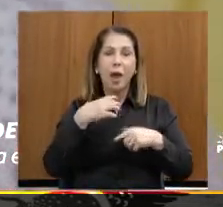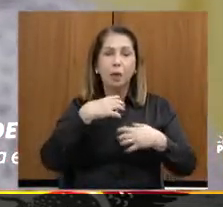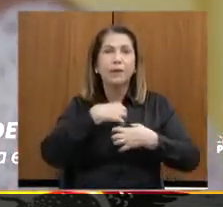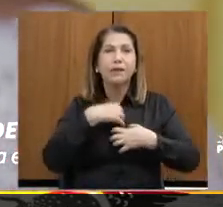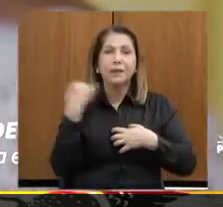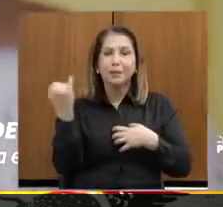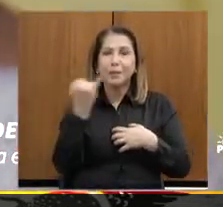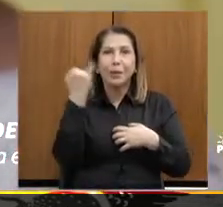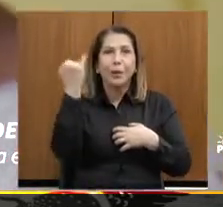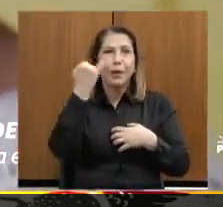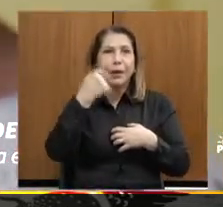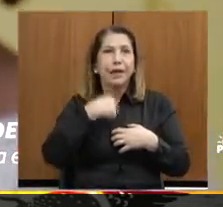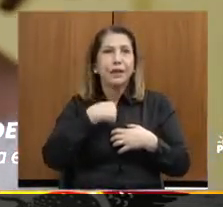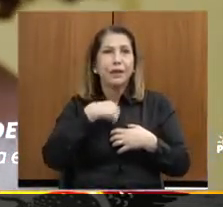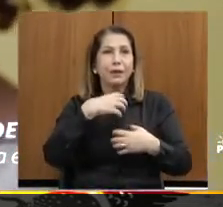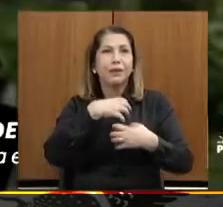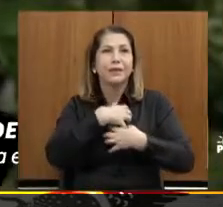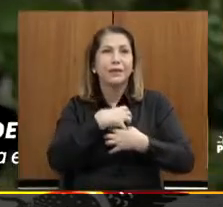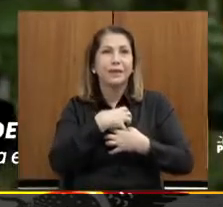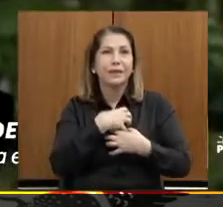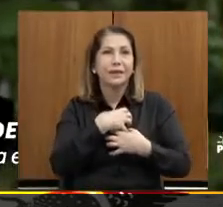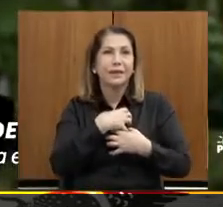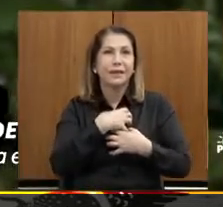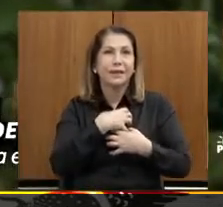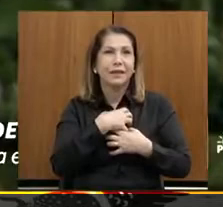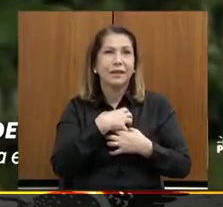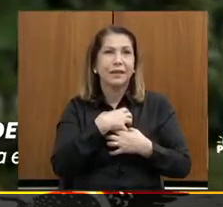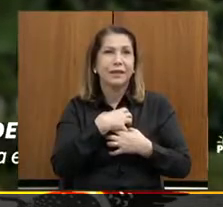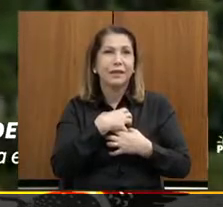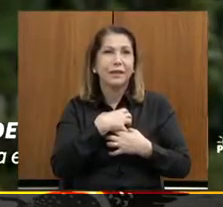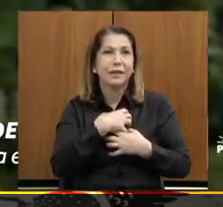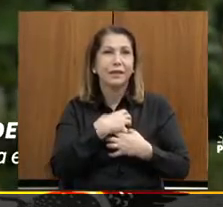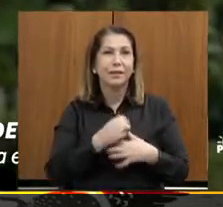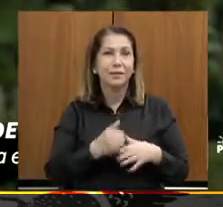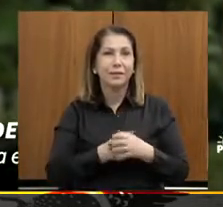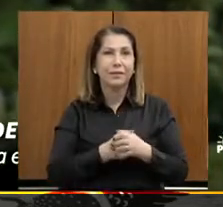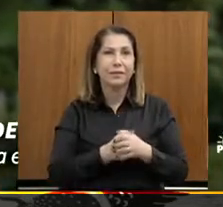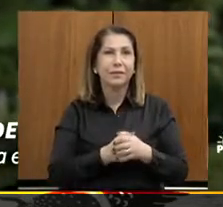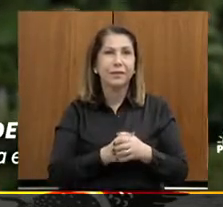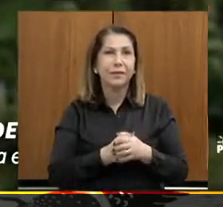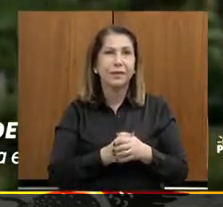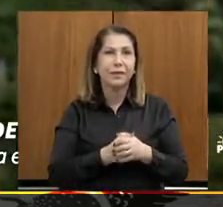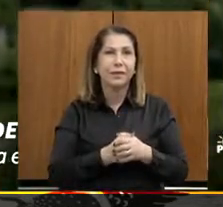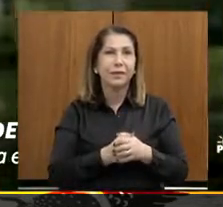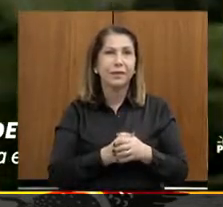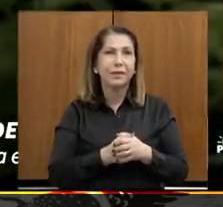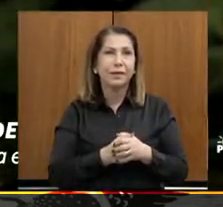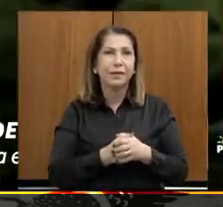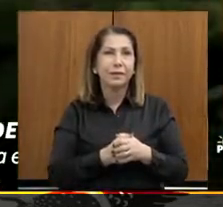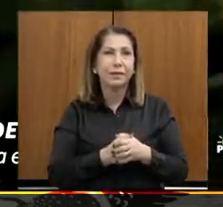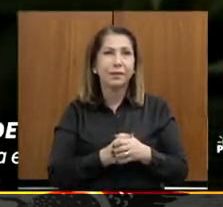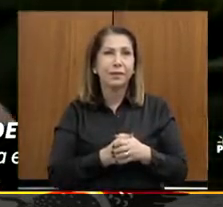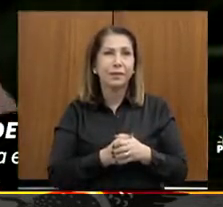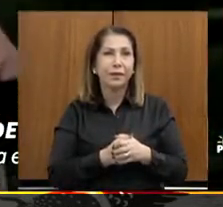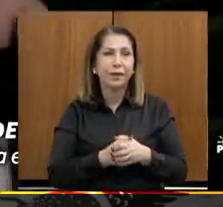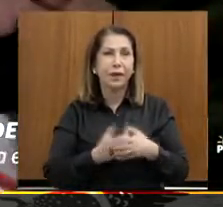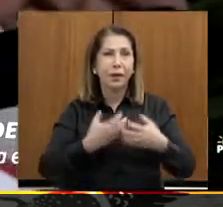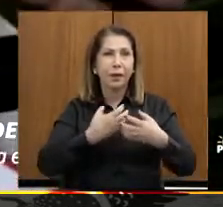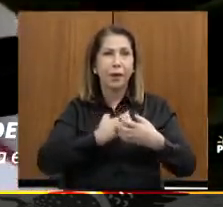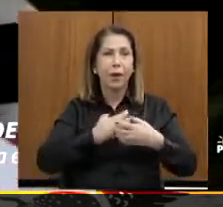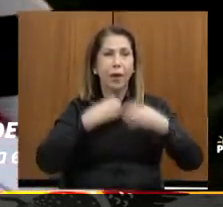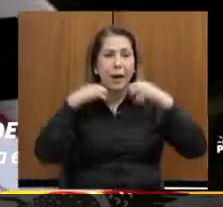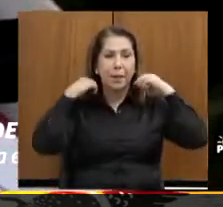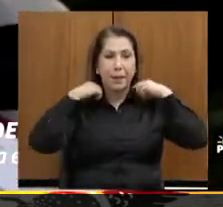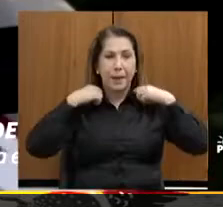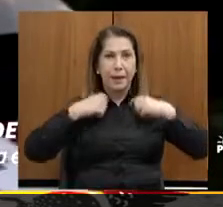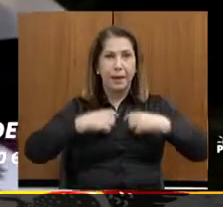mas muito importante ele direita frio orgulhosa quando for colocar essa brigada que